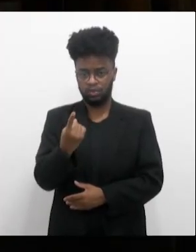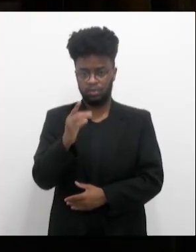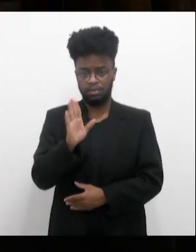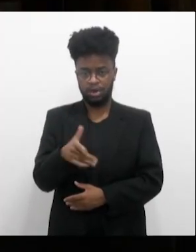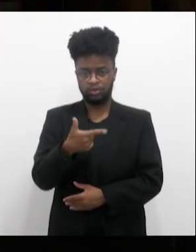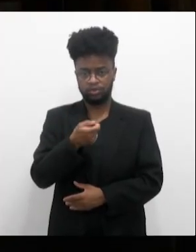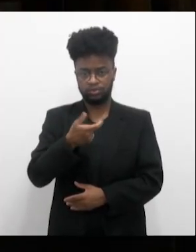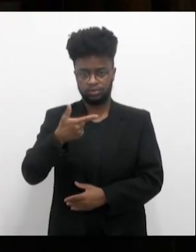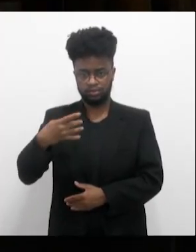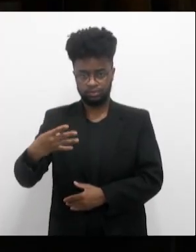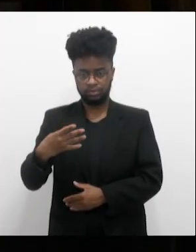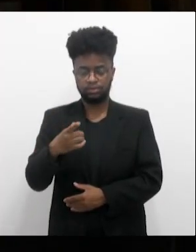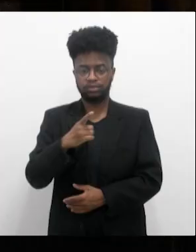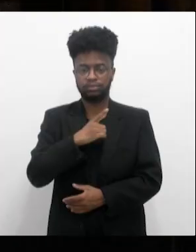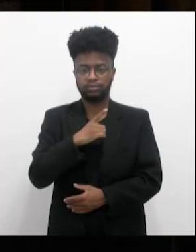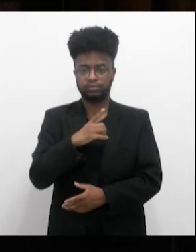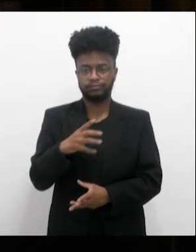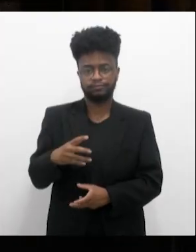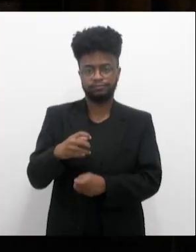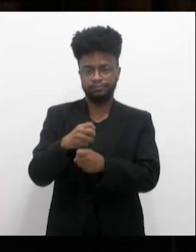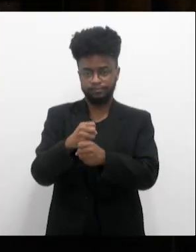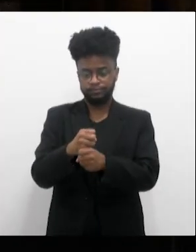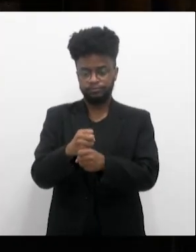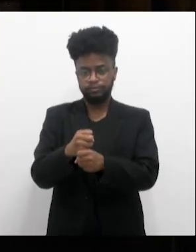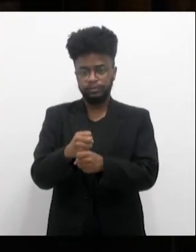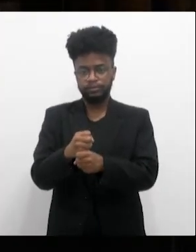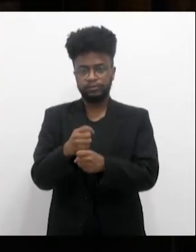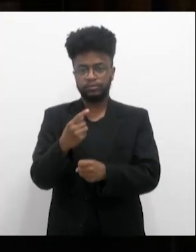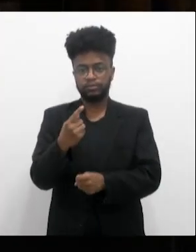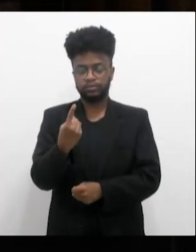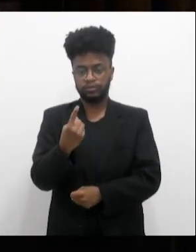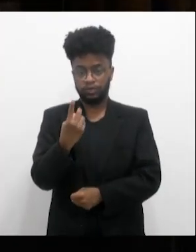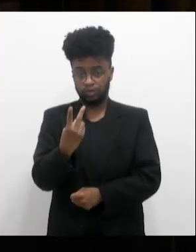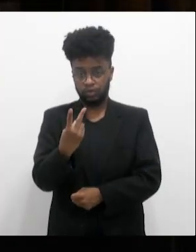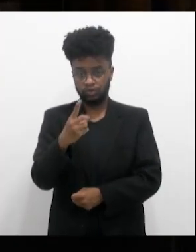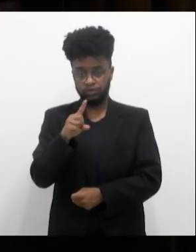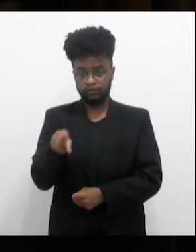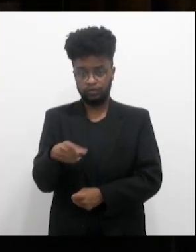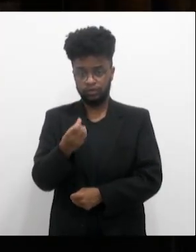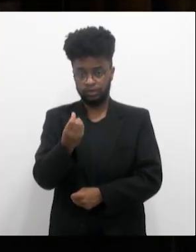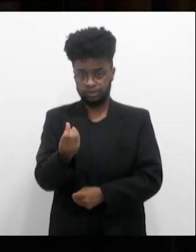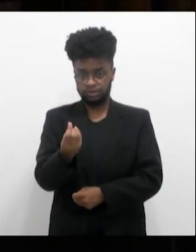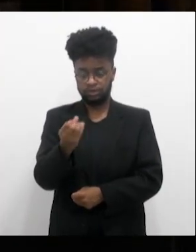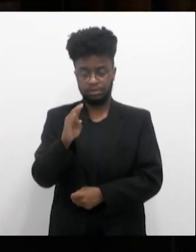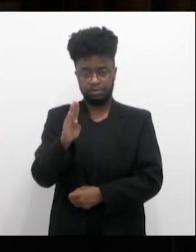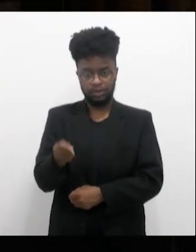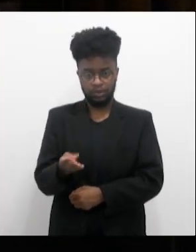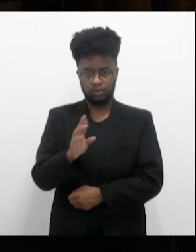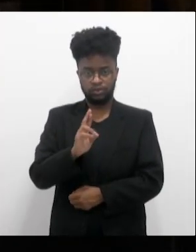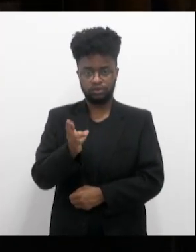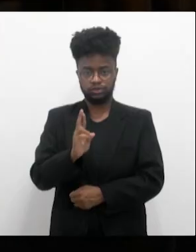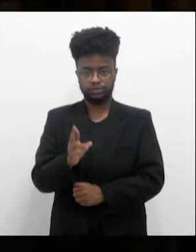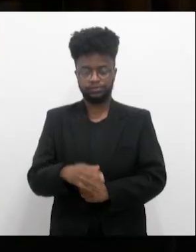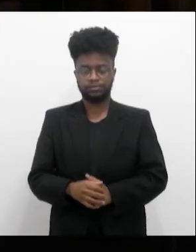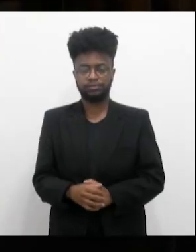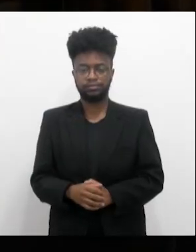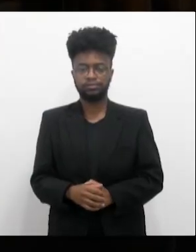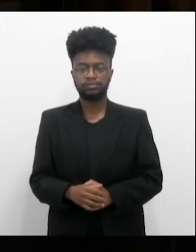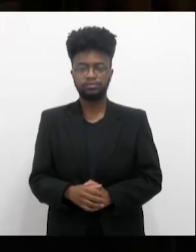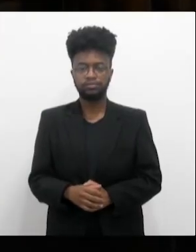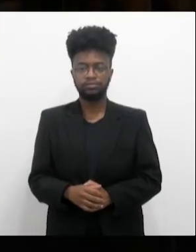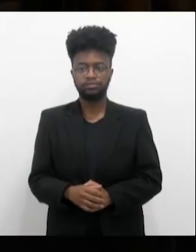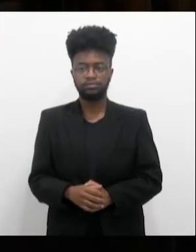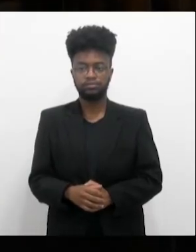111.651-1/2024, atinge a bagatela de 2,6 bilhões de reais.